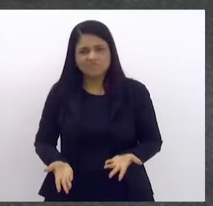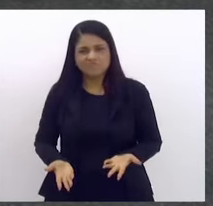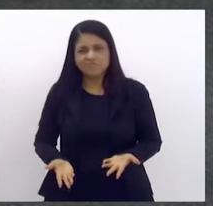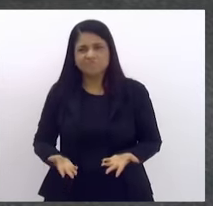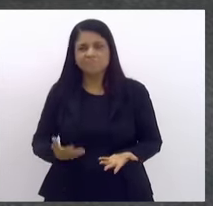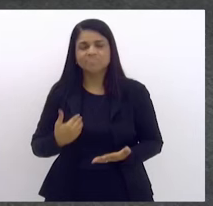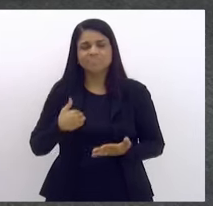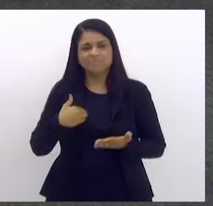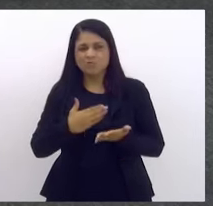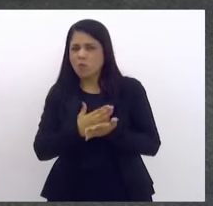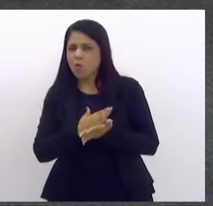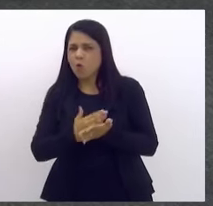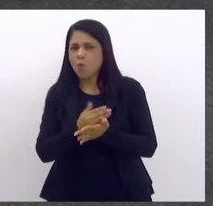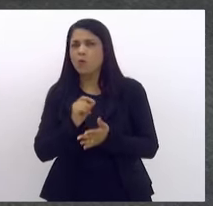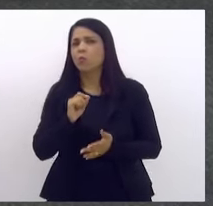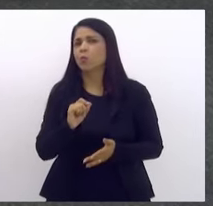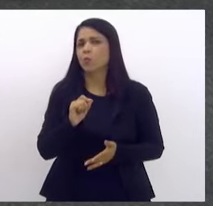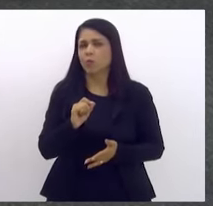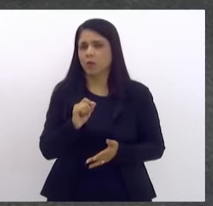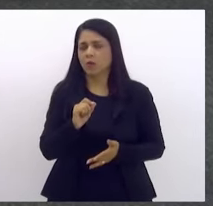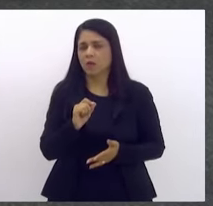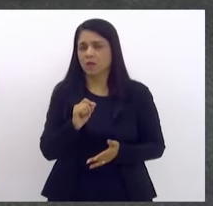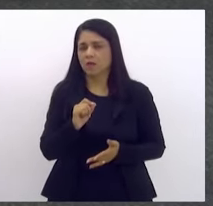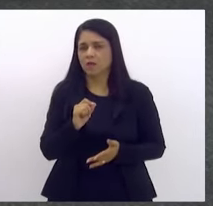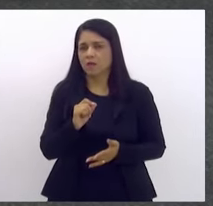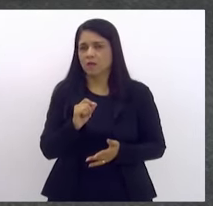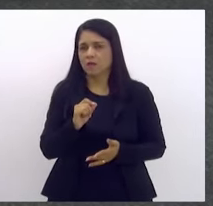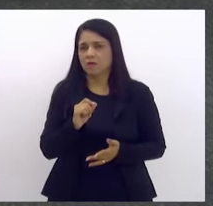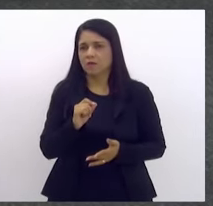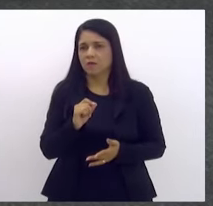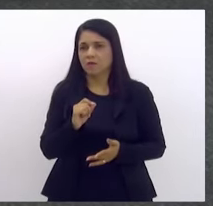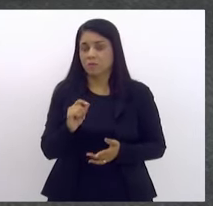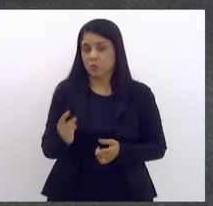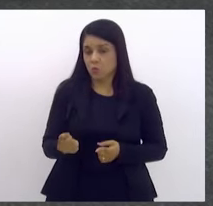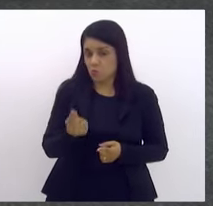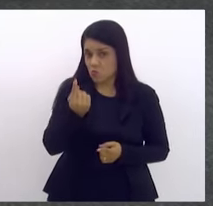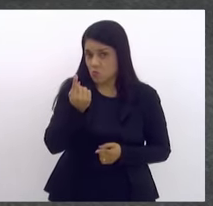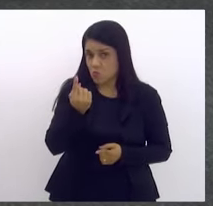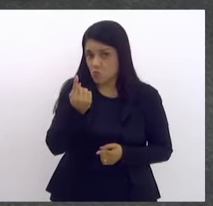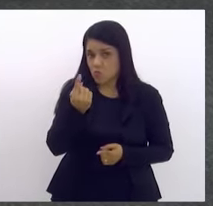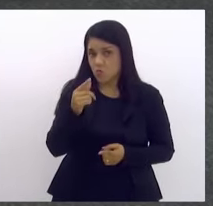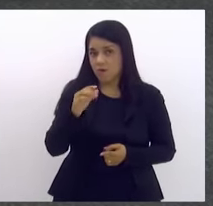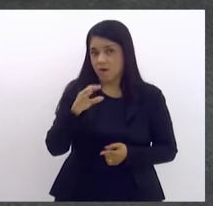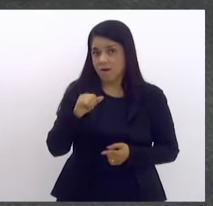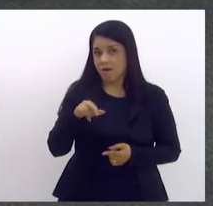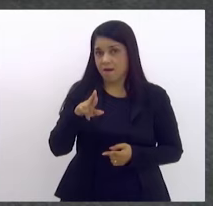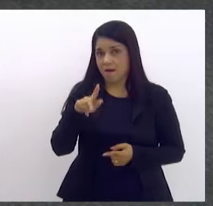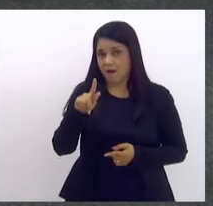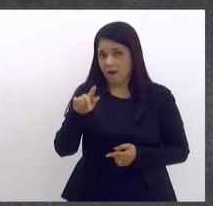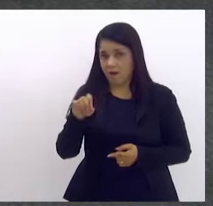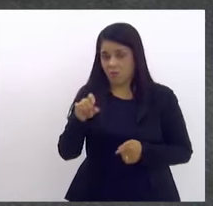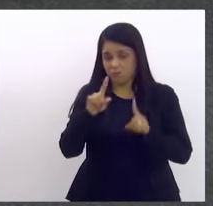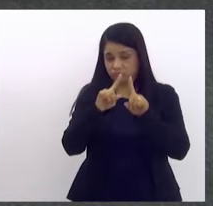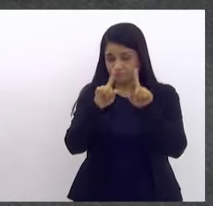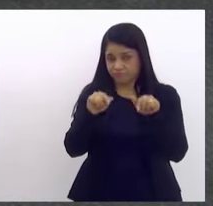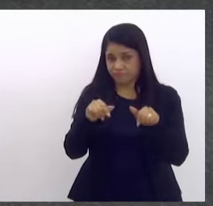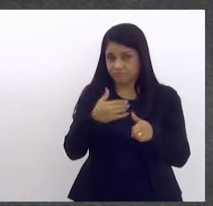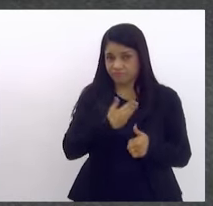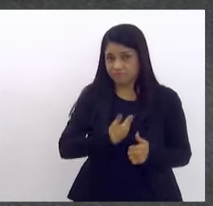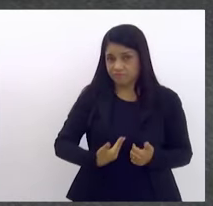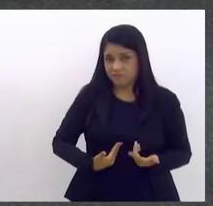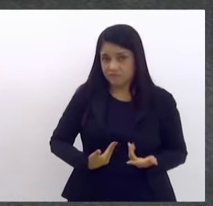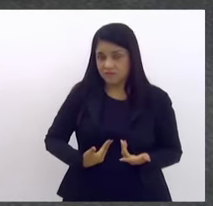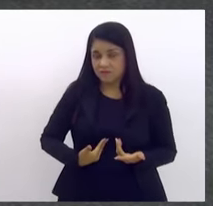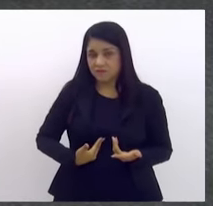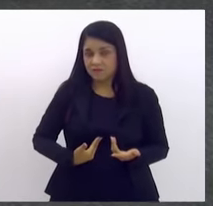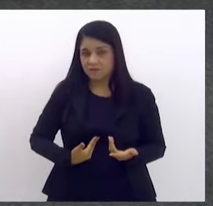Me deixa desconfortável porque se pegou um cargo que seria do servidor público e se